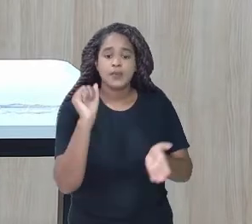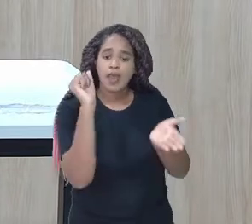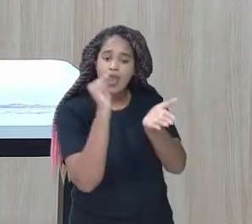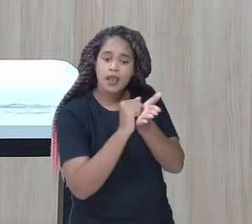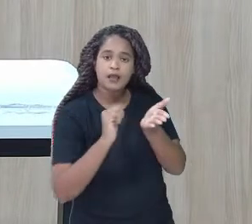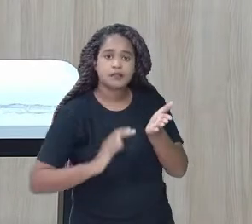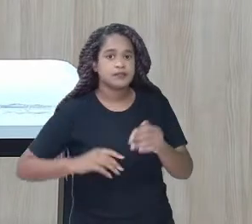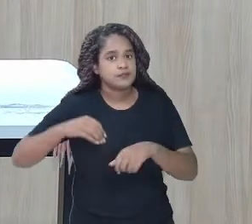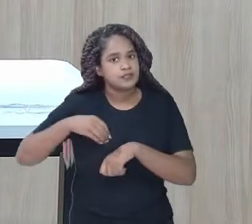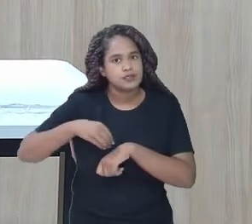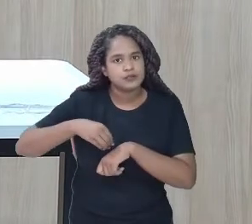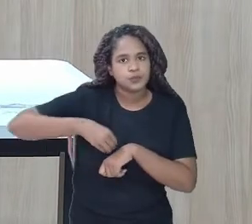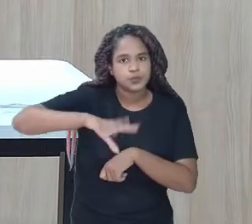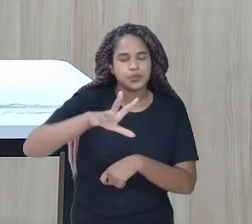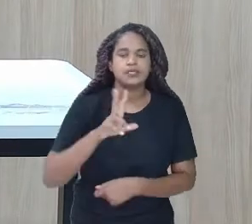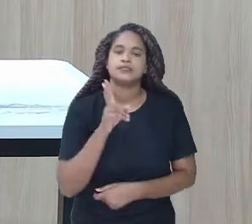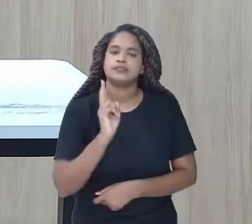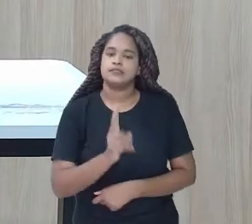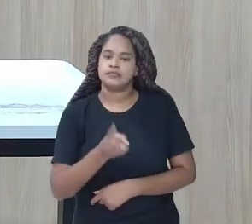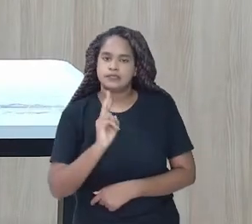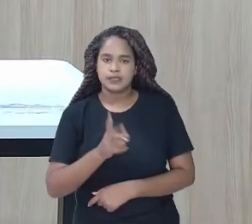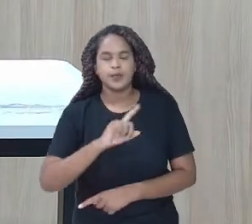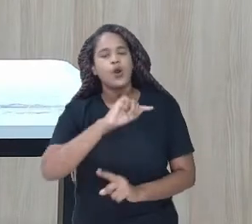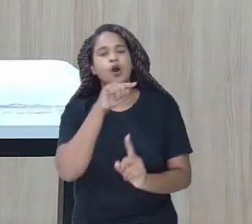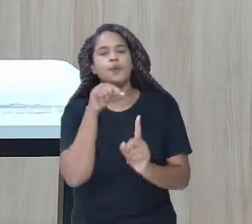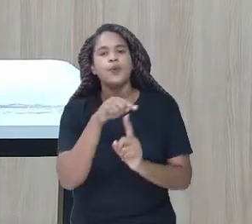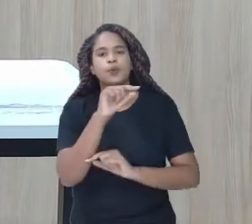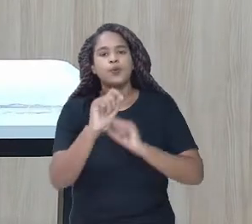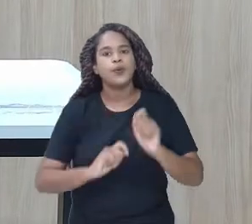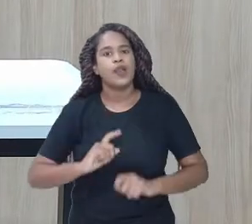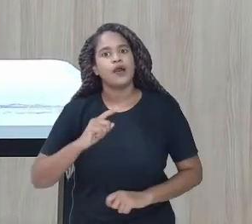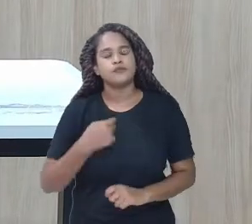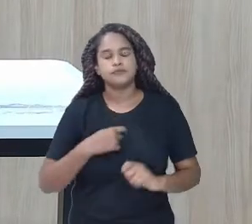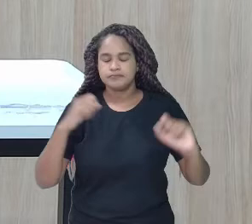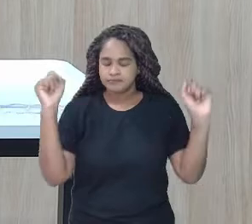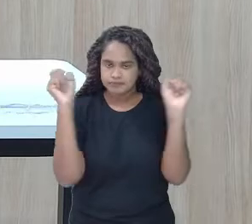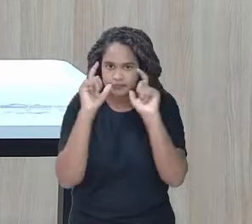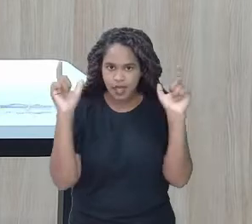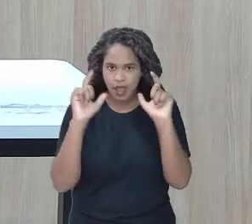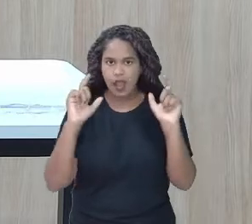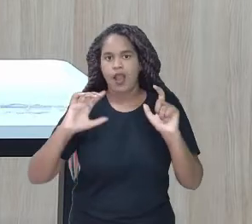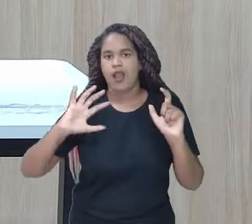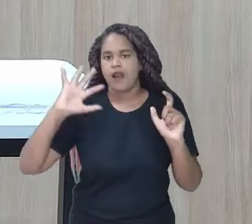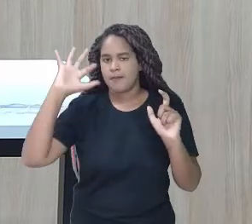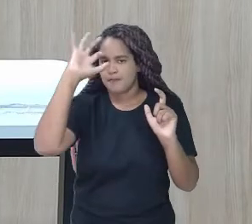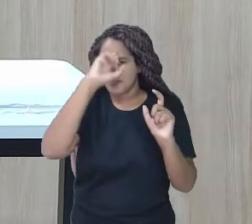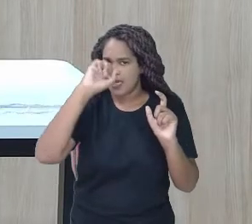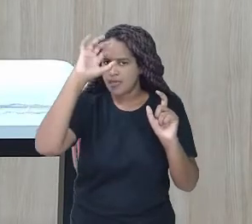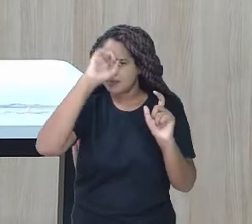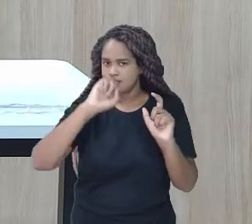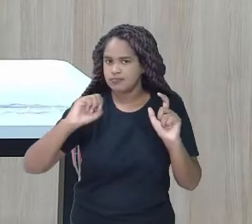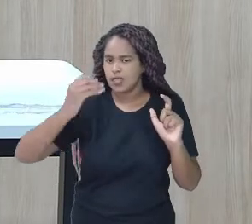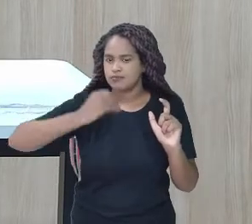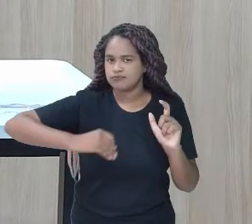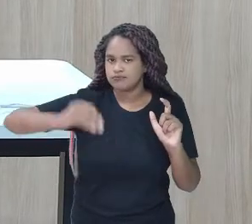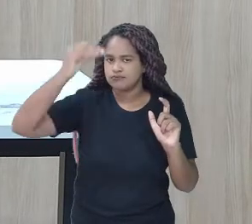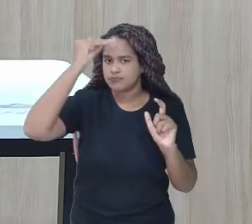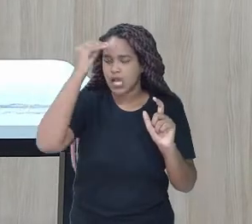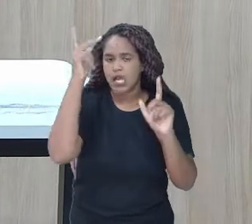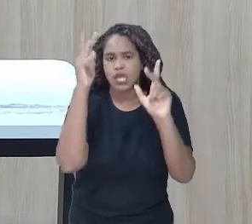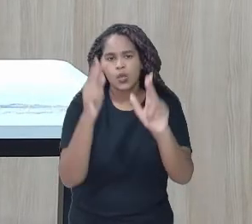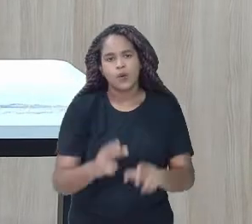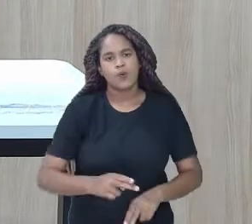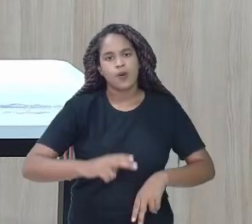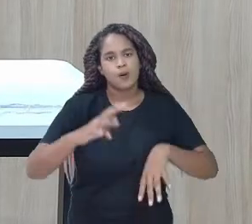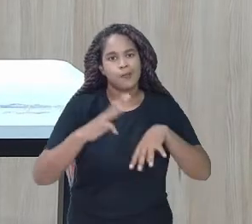no meio da nossa aula, para justamente nos alertar e fortalecer a aprendizagem de vocês. É como uma disciplina de